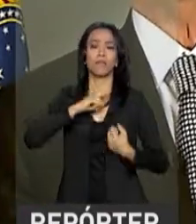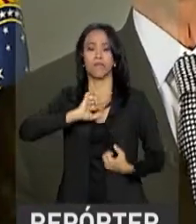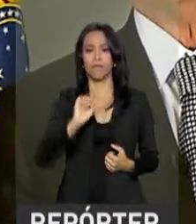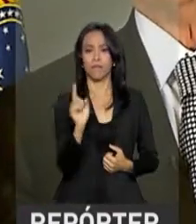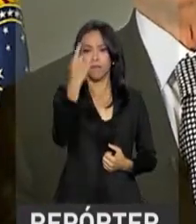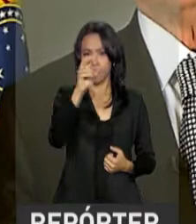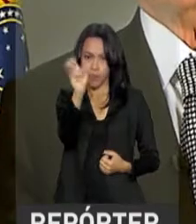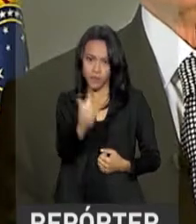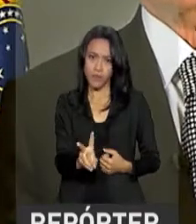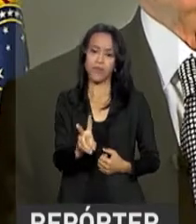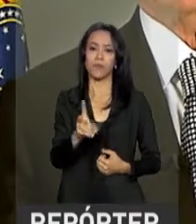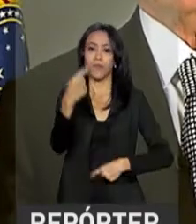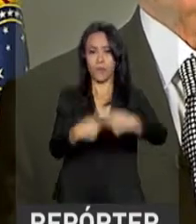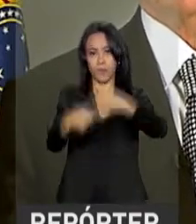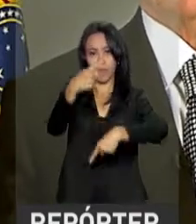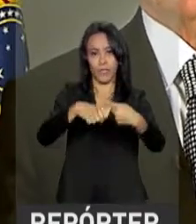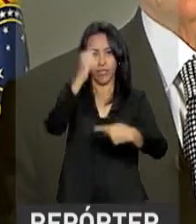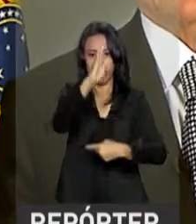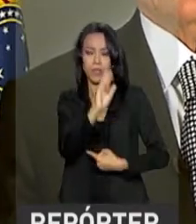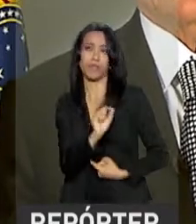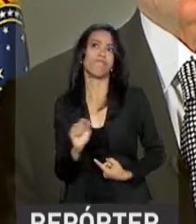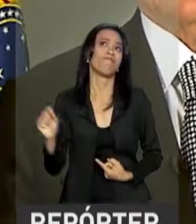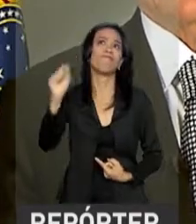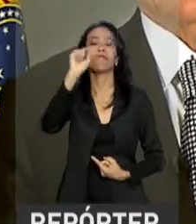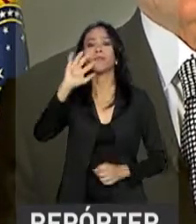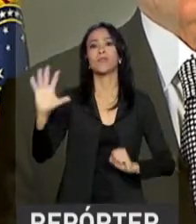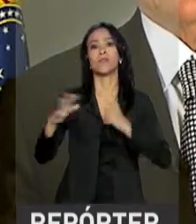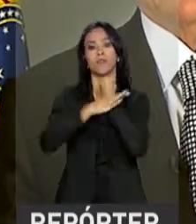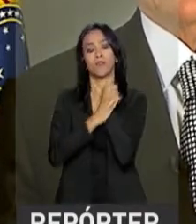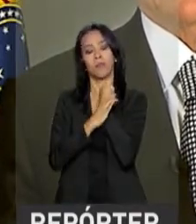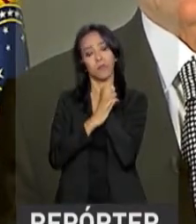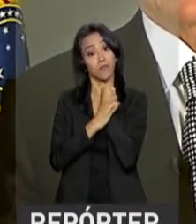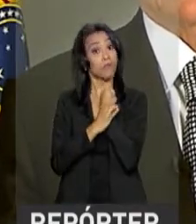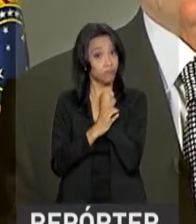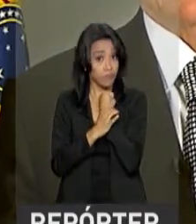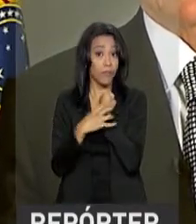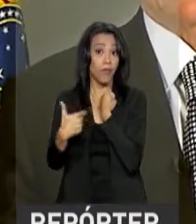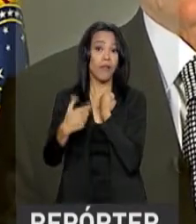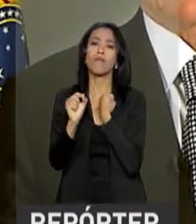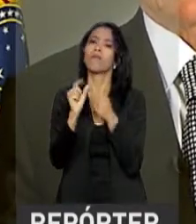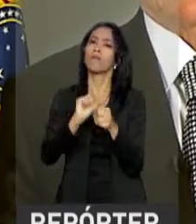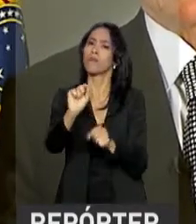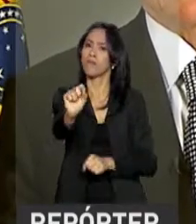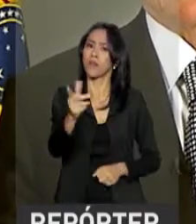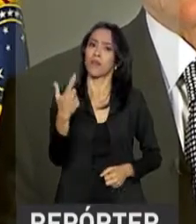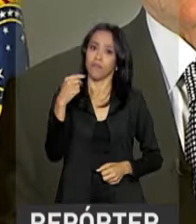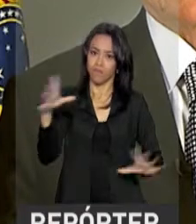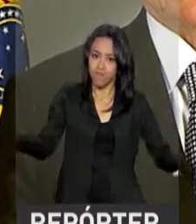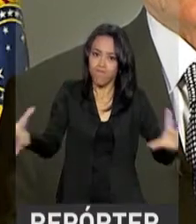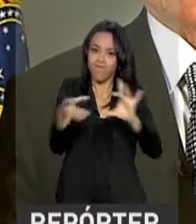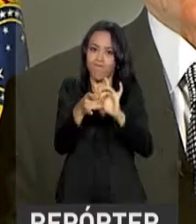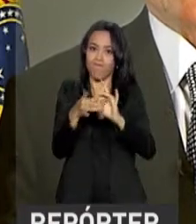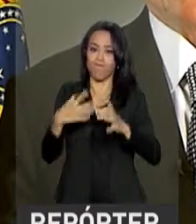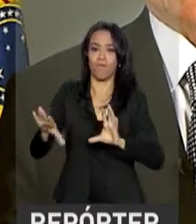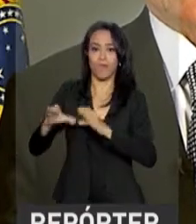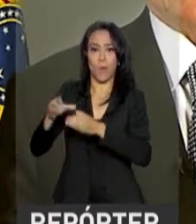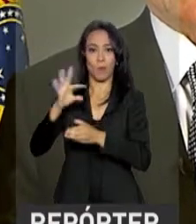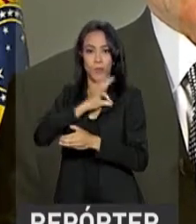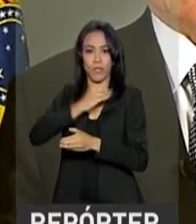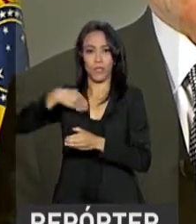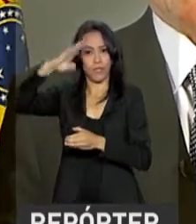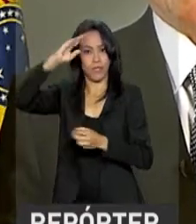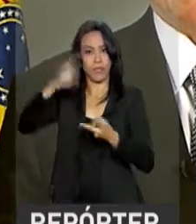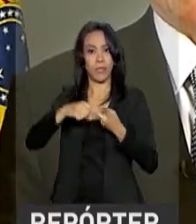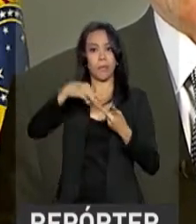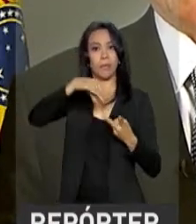política nacional de segurança e essa política nacional de segurança ela faz com que de forma integrada das polícias civil militar